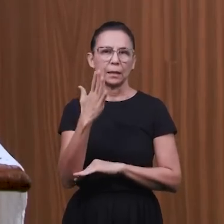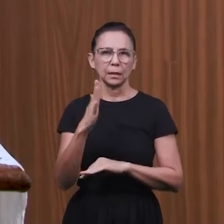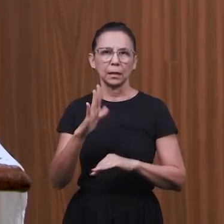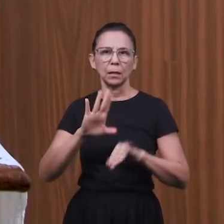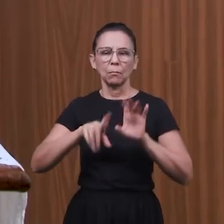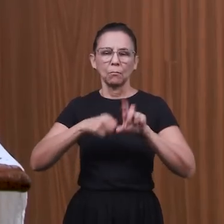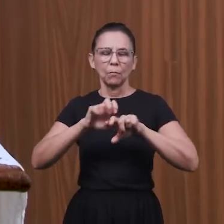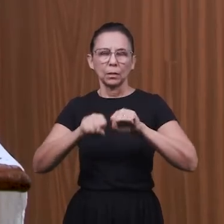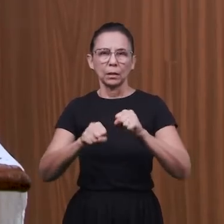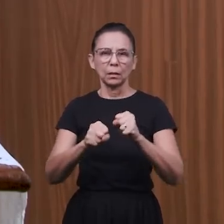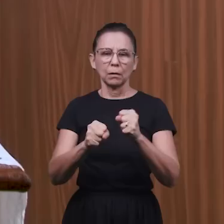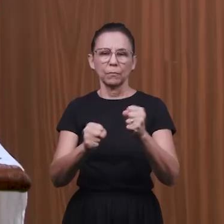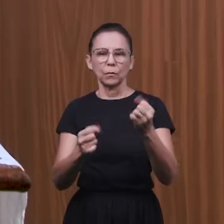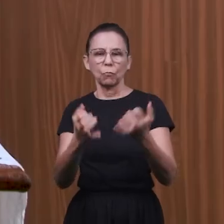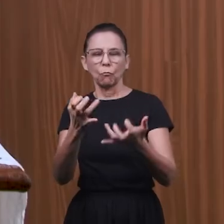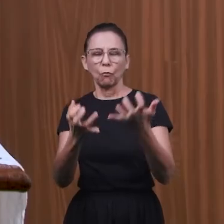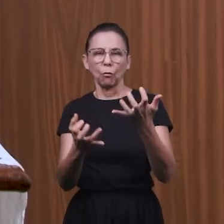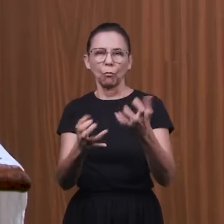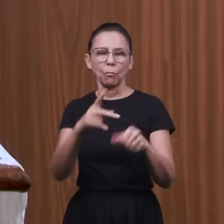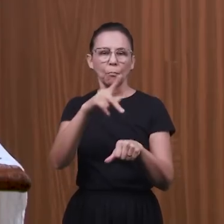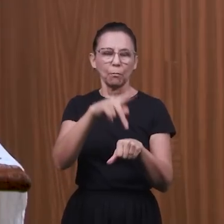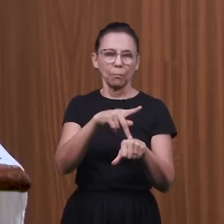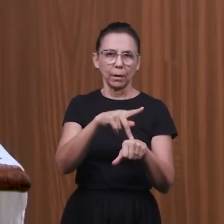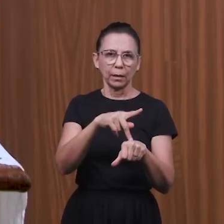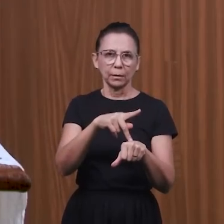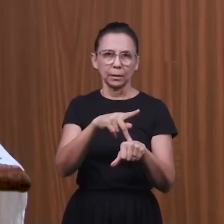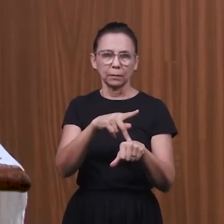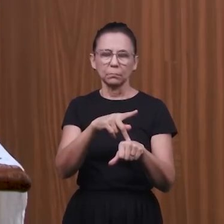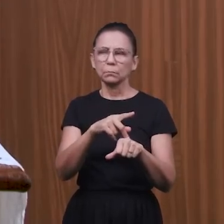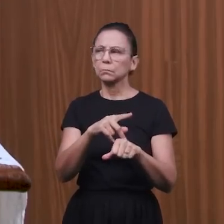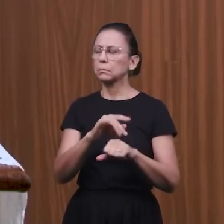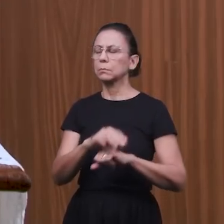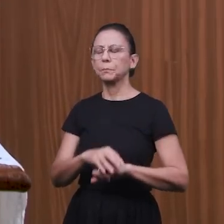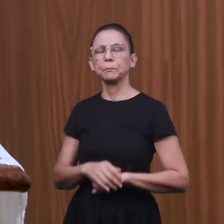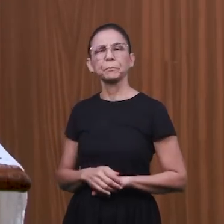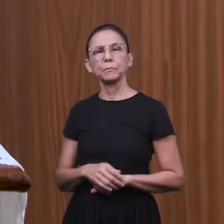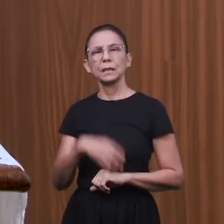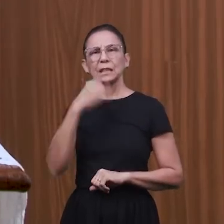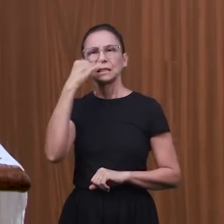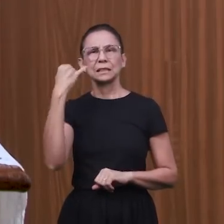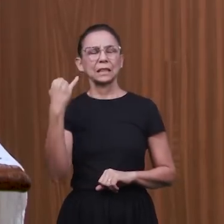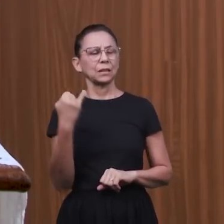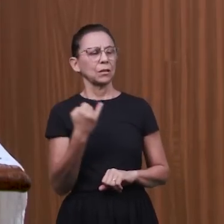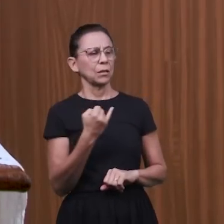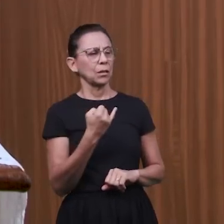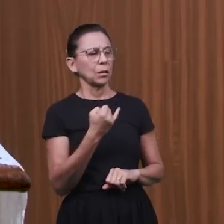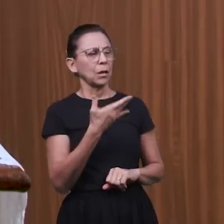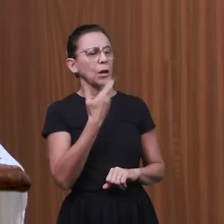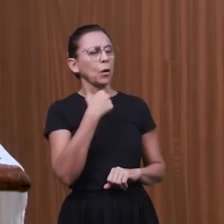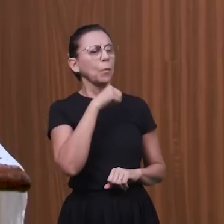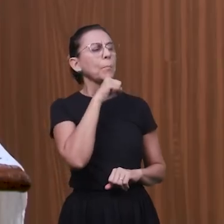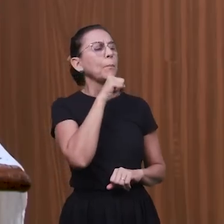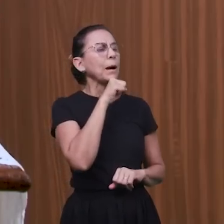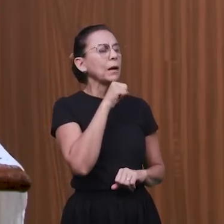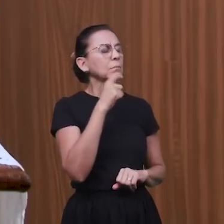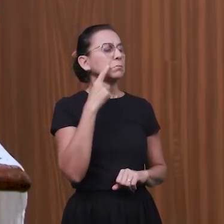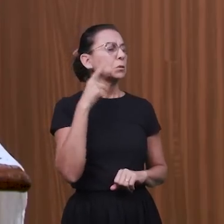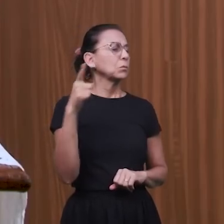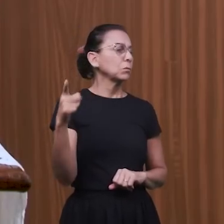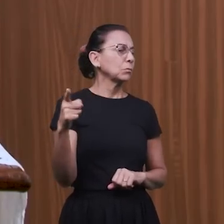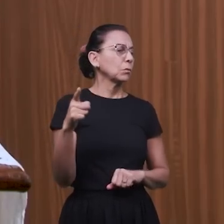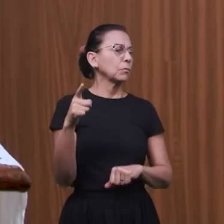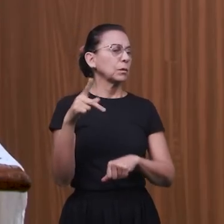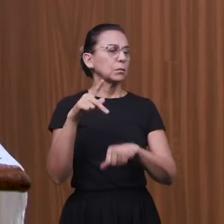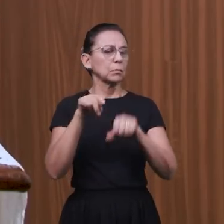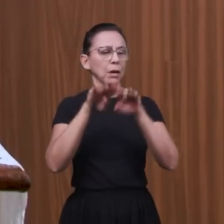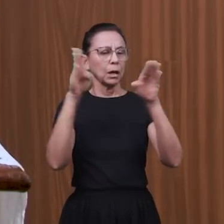as coisas. Preste atenção. Isaque faz uma pergunta e diz: meu pai, eu estou vendo o altar, o cutelo, eu estou vendo a